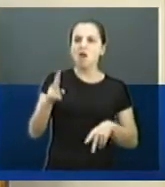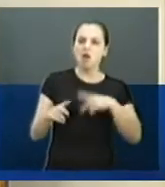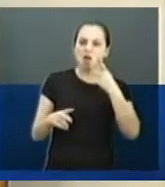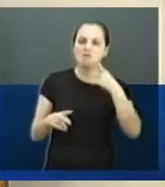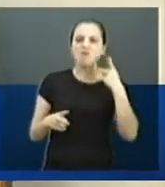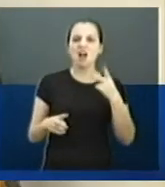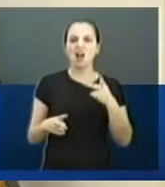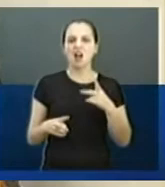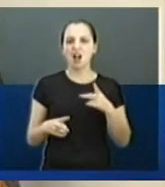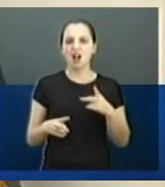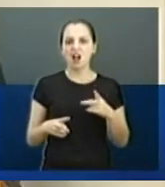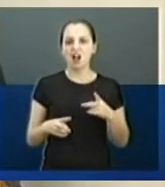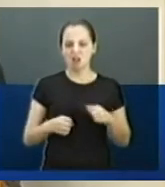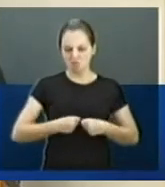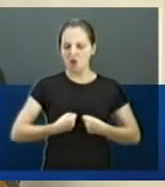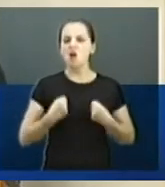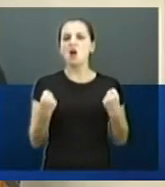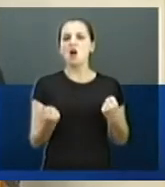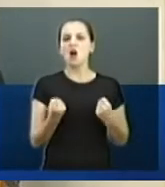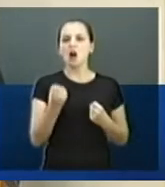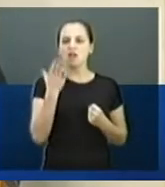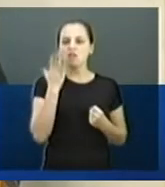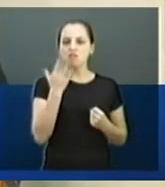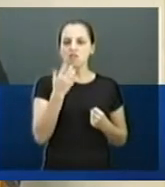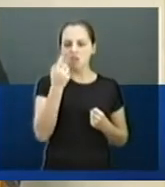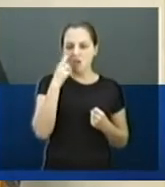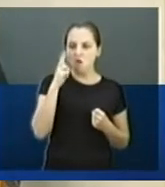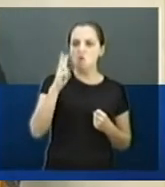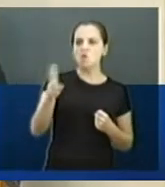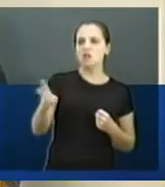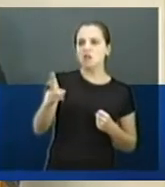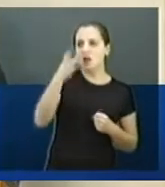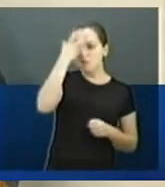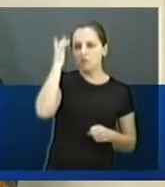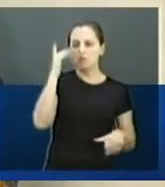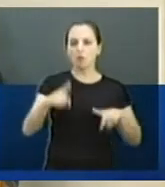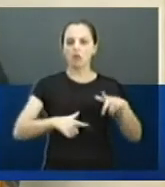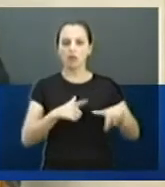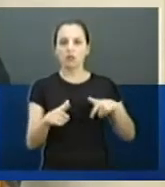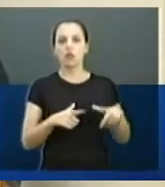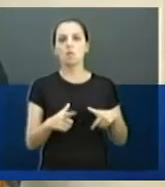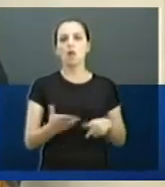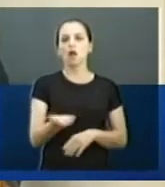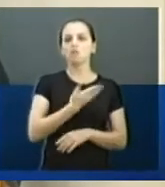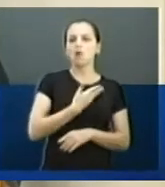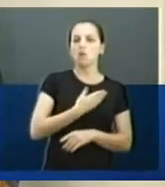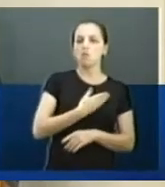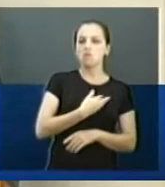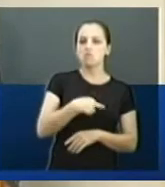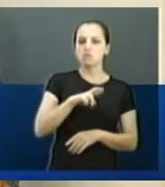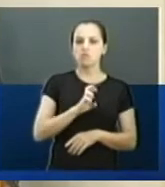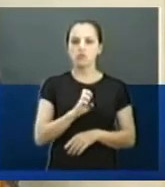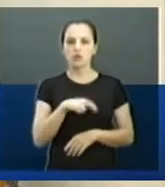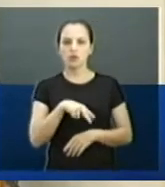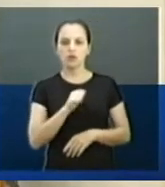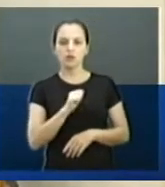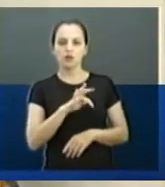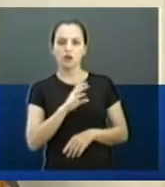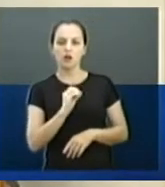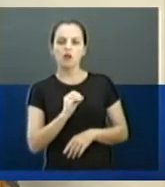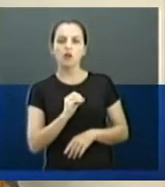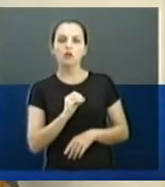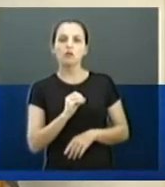vou ter coragem de encarar um funcionário dessa Câmara Municipal, como meu amigo Renato, numa padaria,